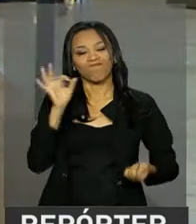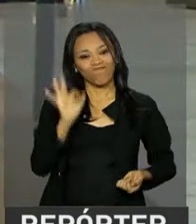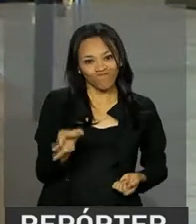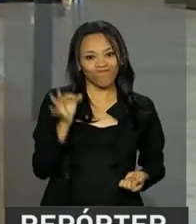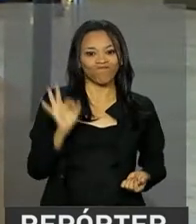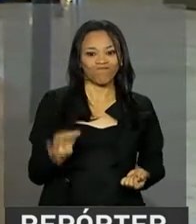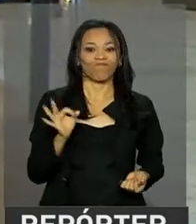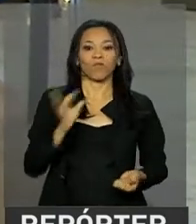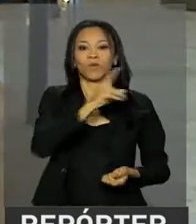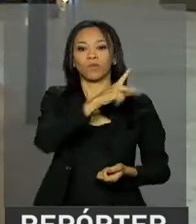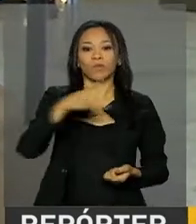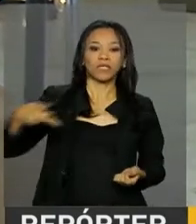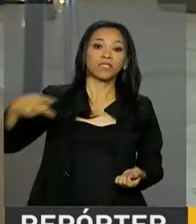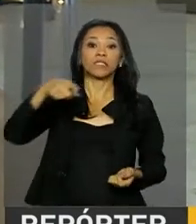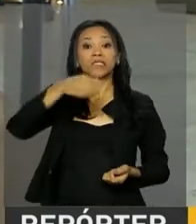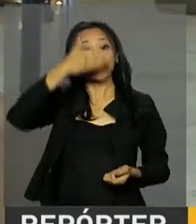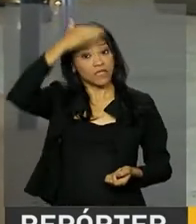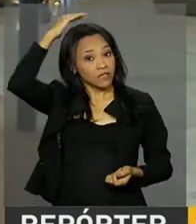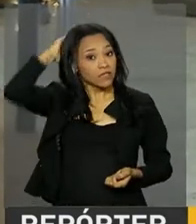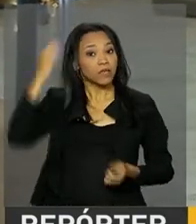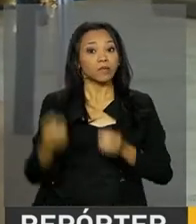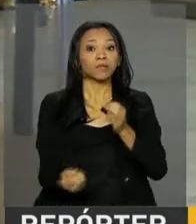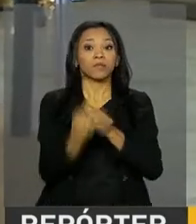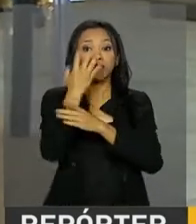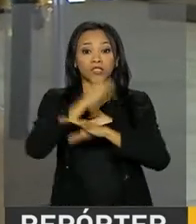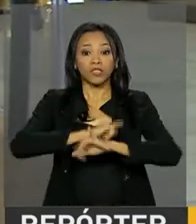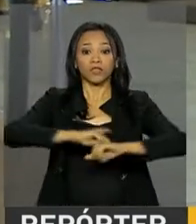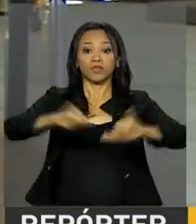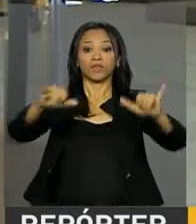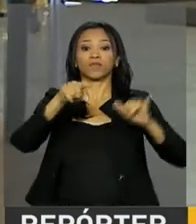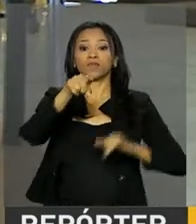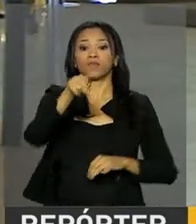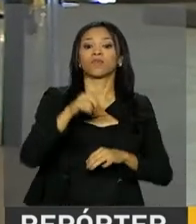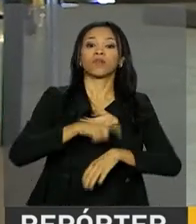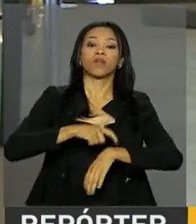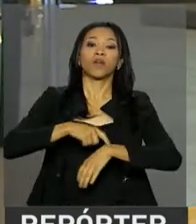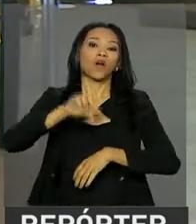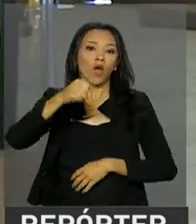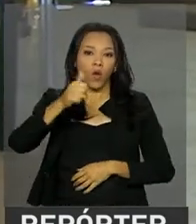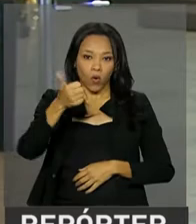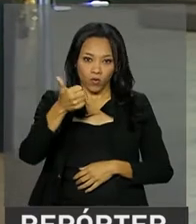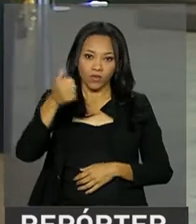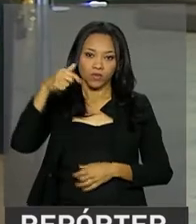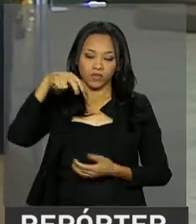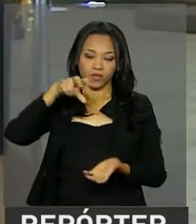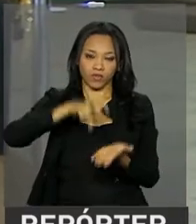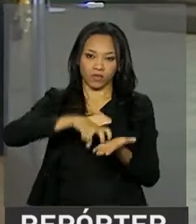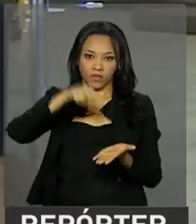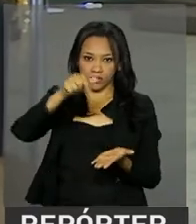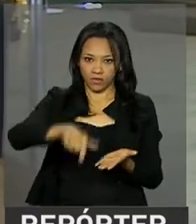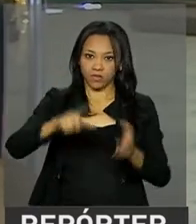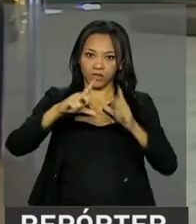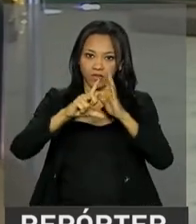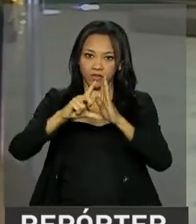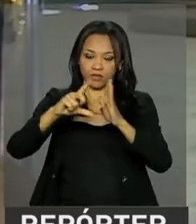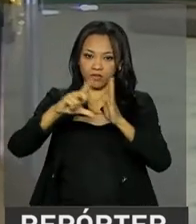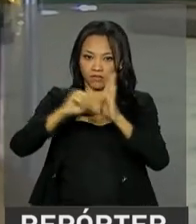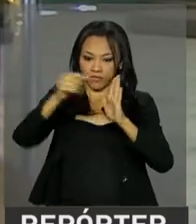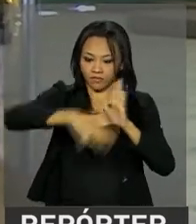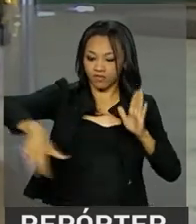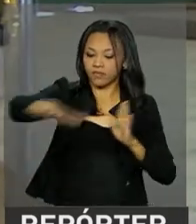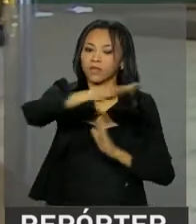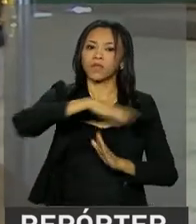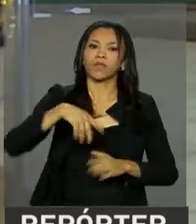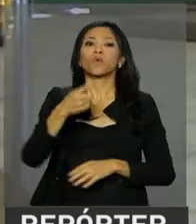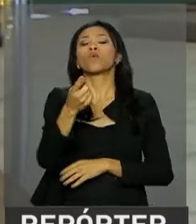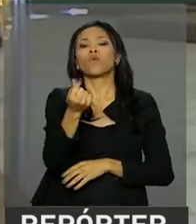o presidente michel temer lança o plano agrícola e pecuário às 11 horas aqui no palácio do planalto o valor destinado ao crédito